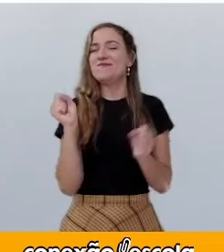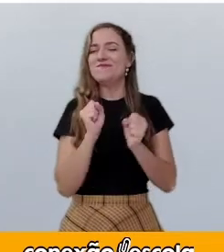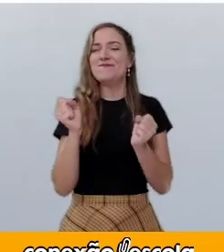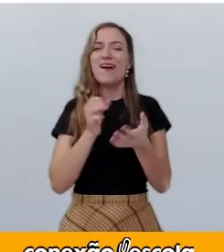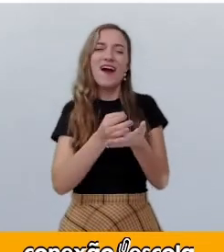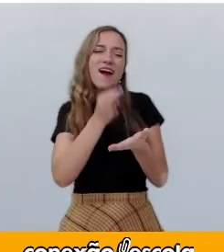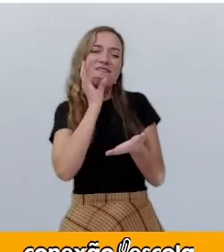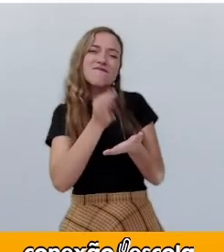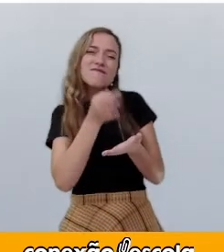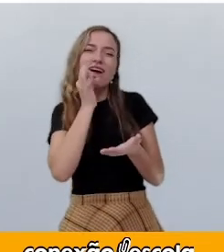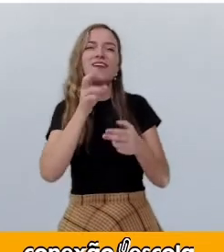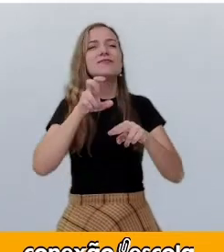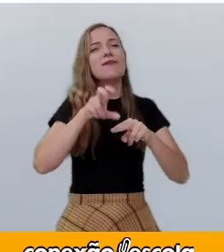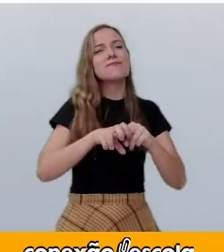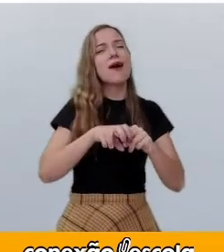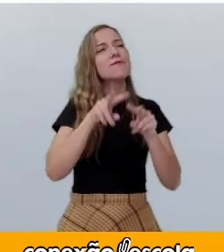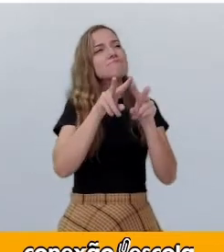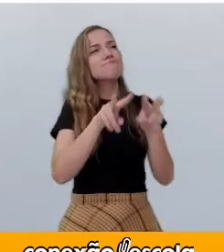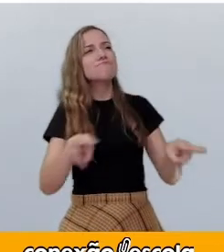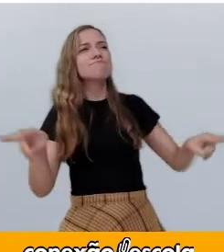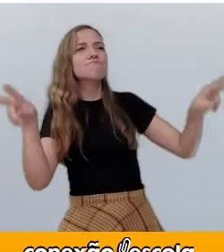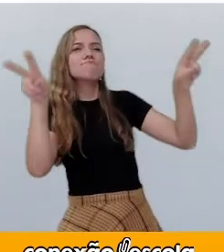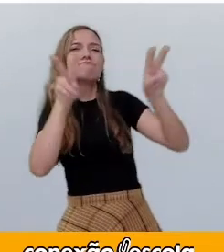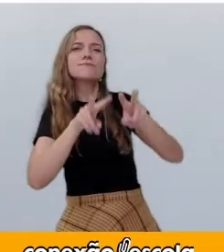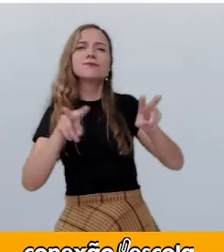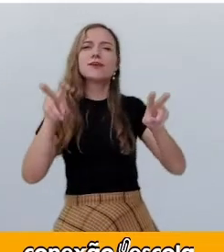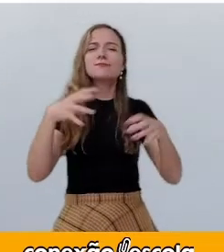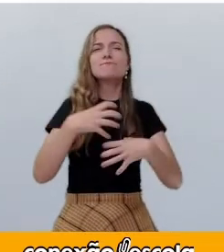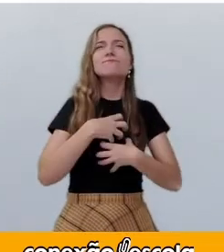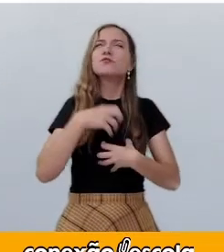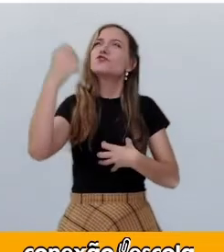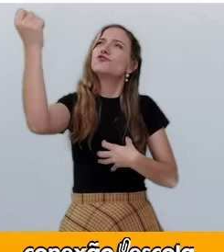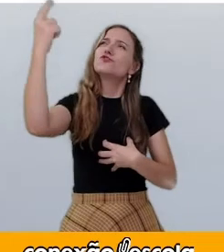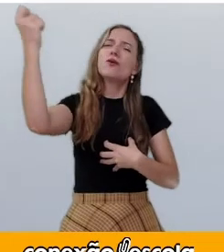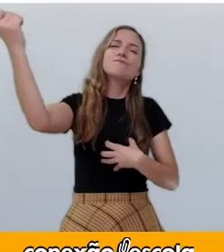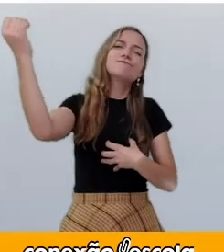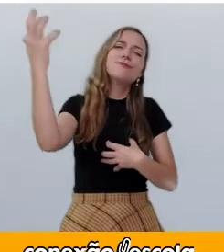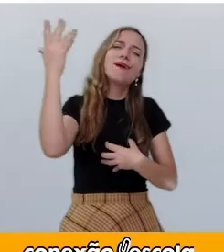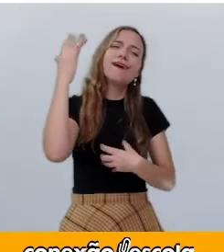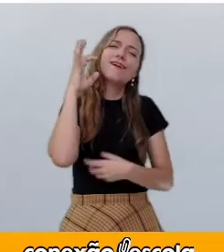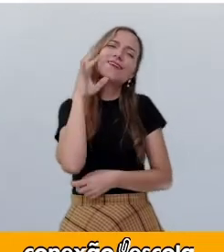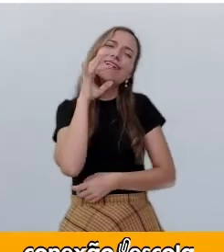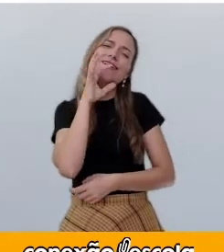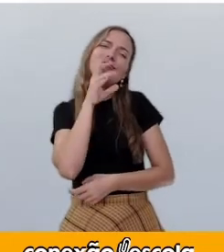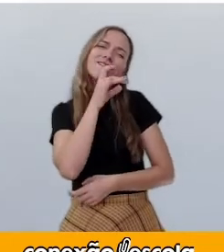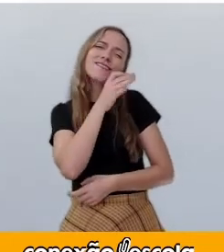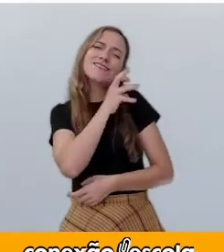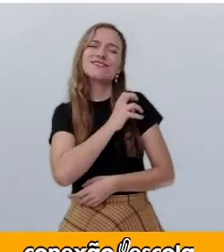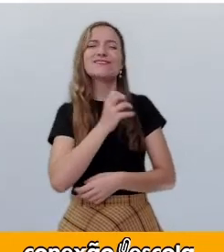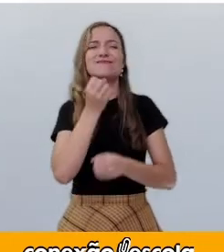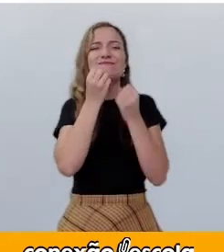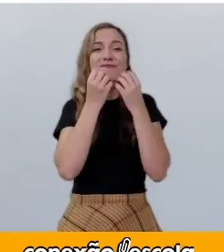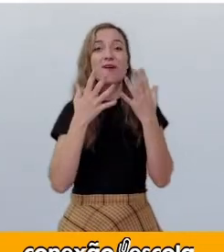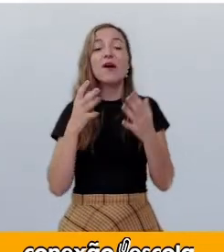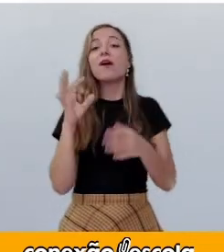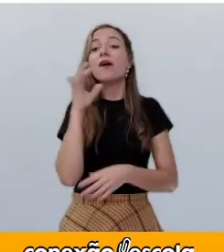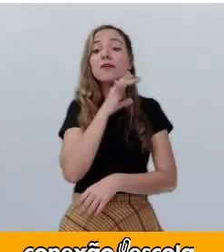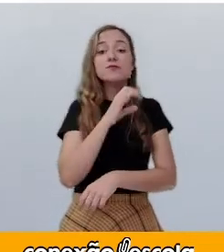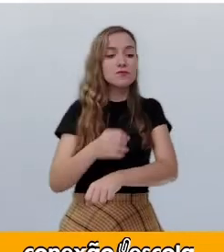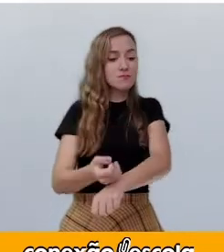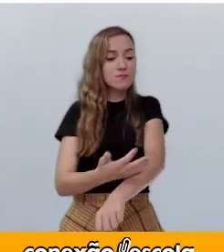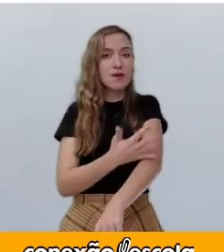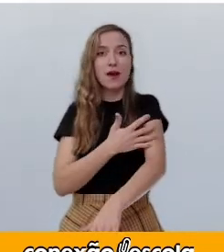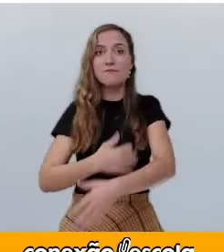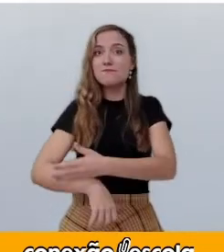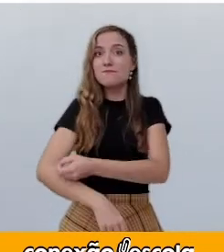na varanda para sentir o calor do sol pois ele aquece não só os